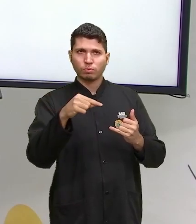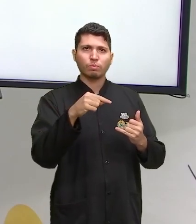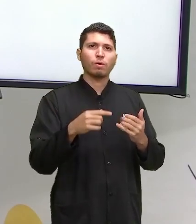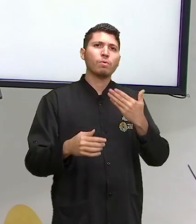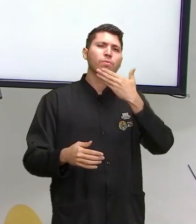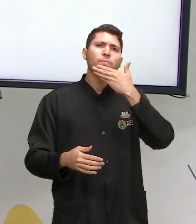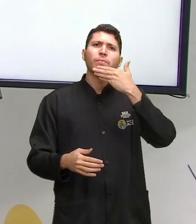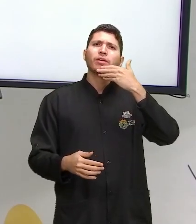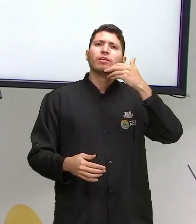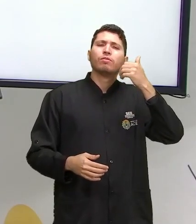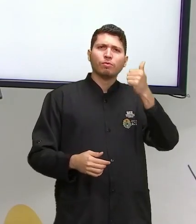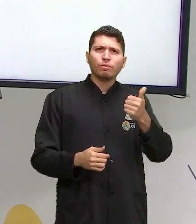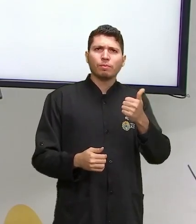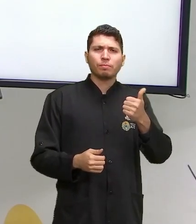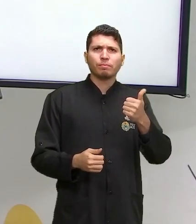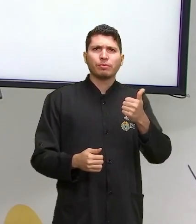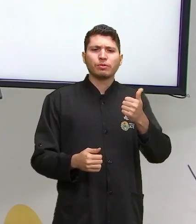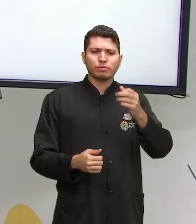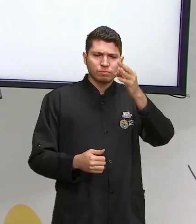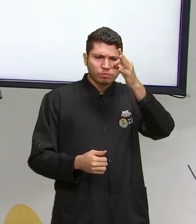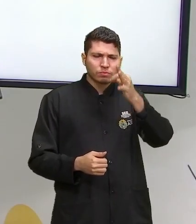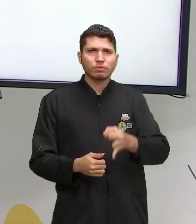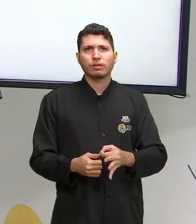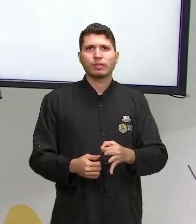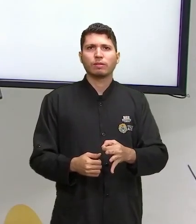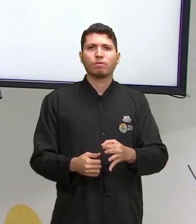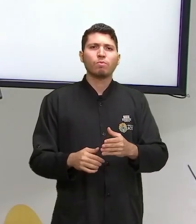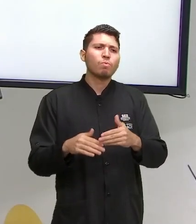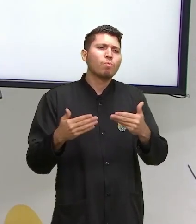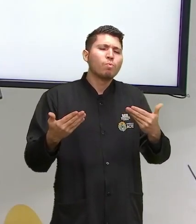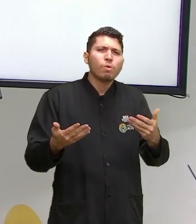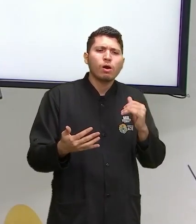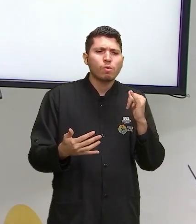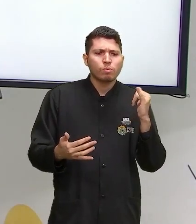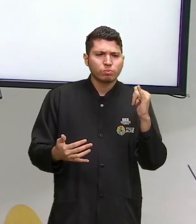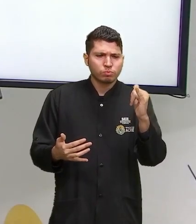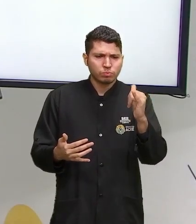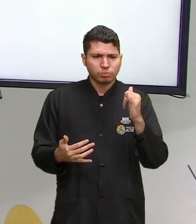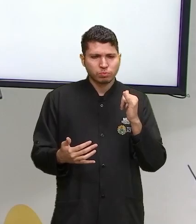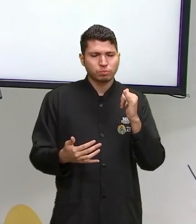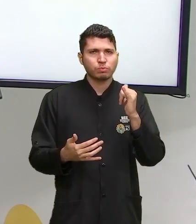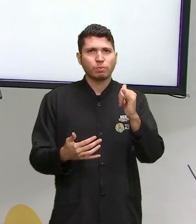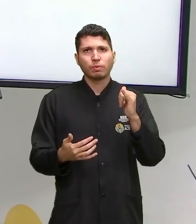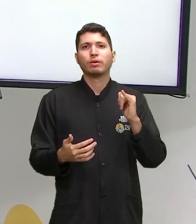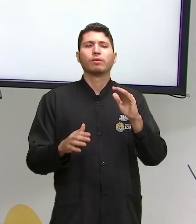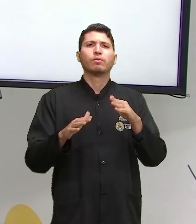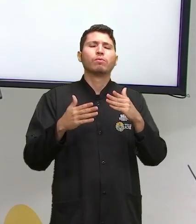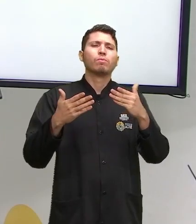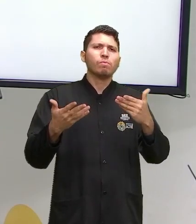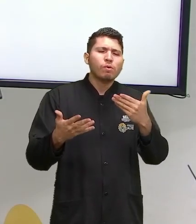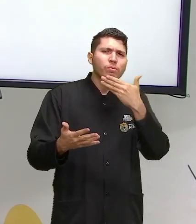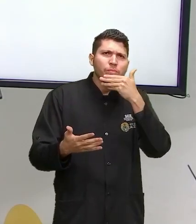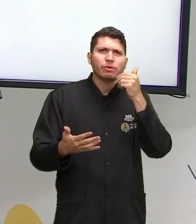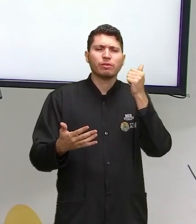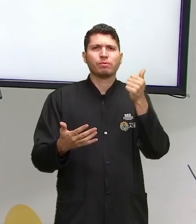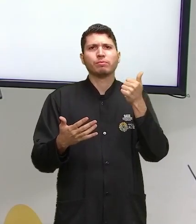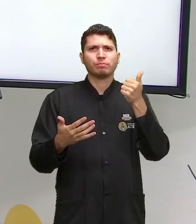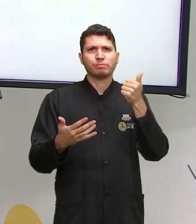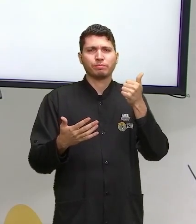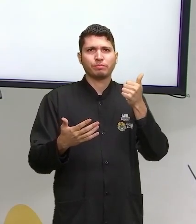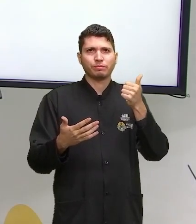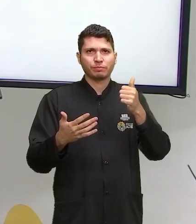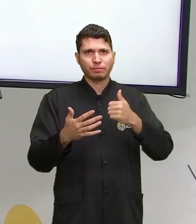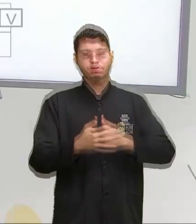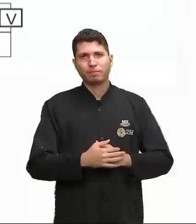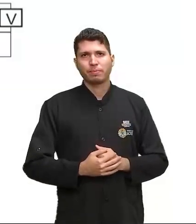consiga medir corretamente, né, a corrente e a voltagem dessa fonte, dessa pilha.